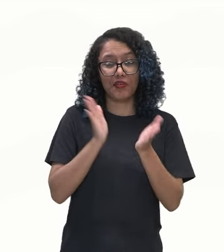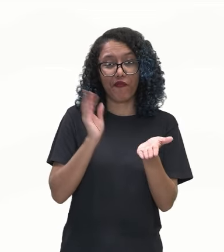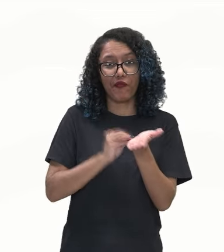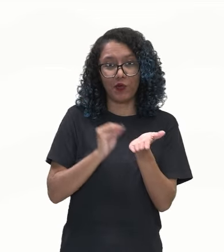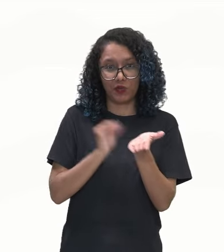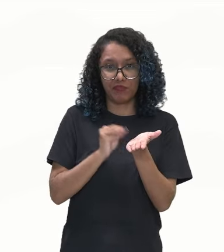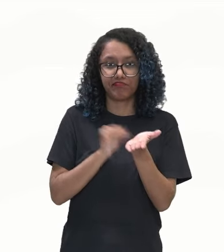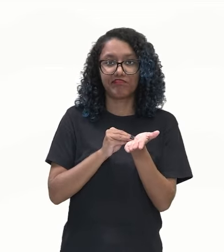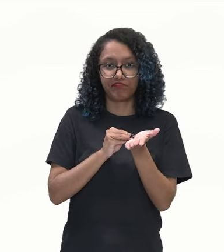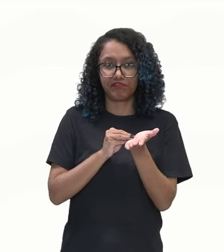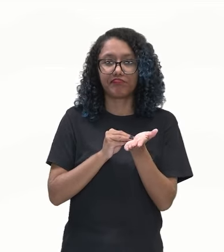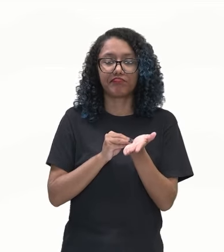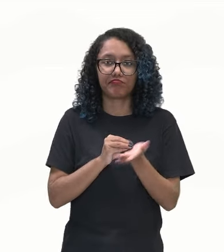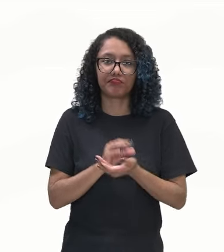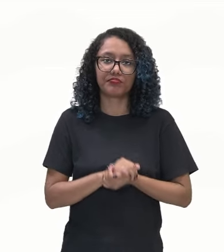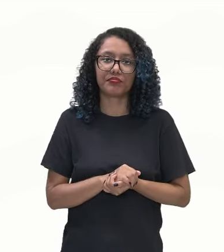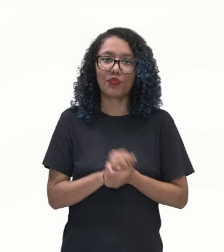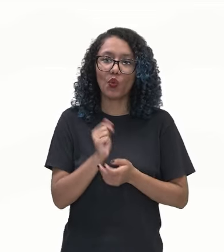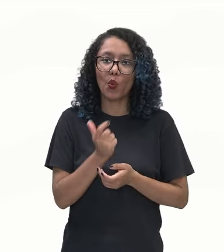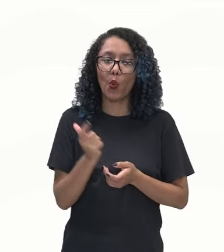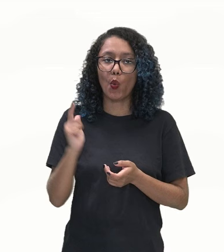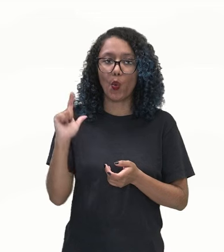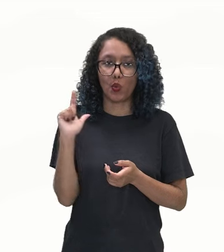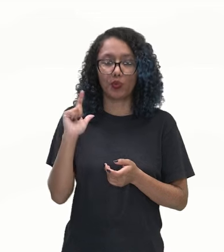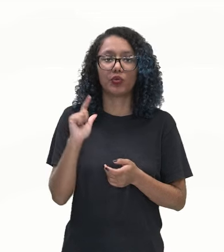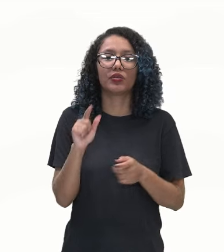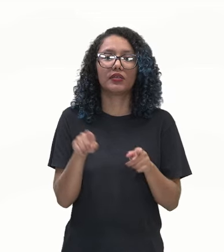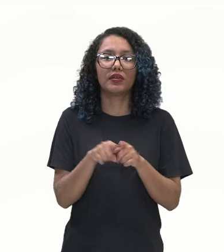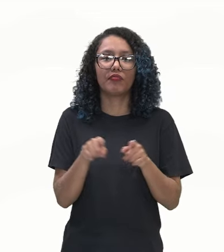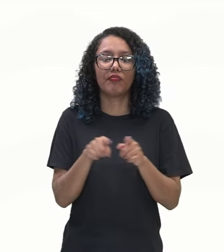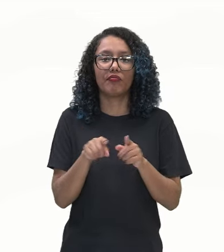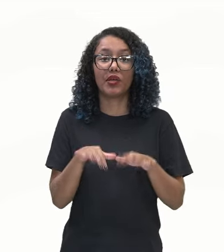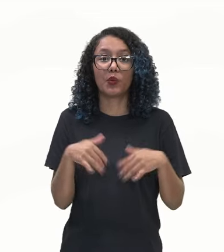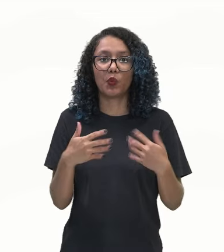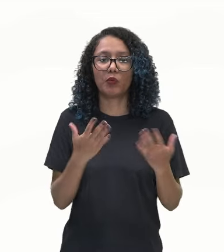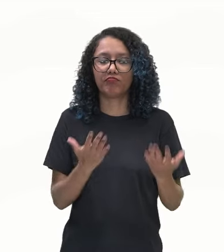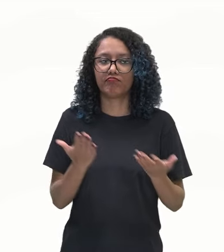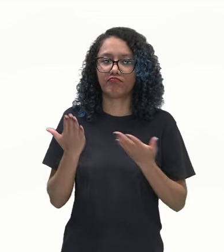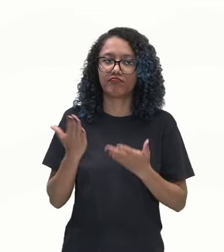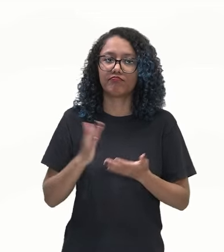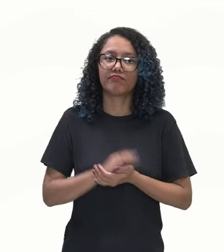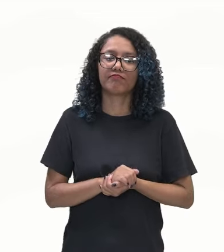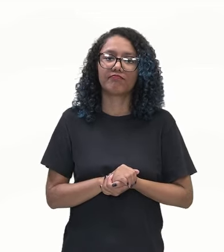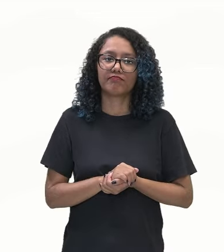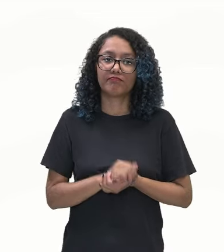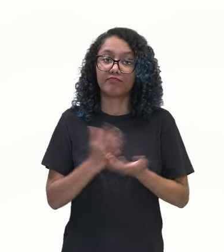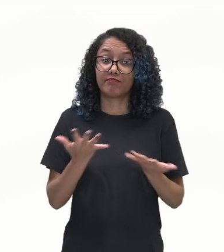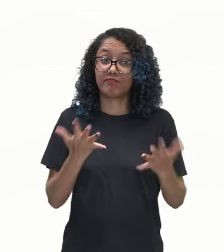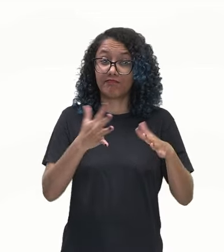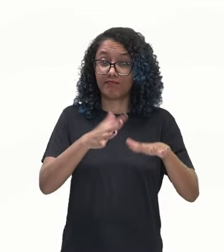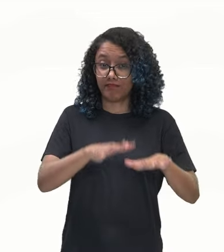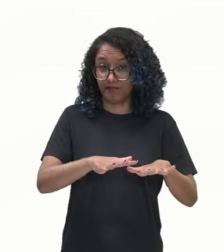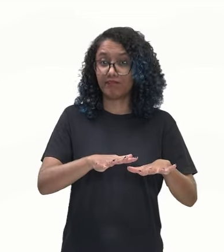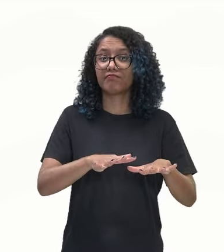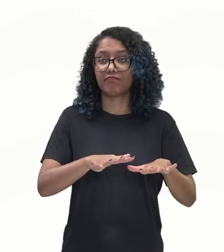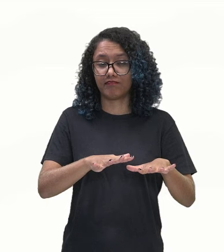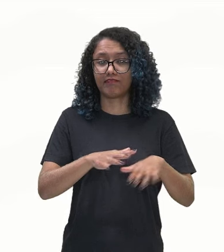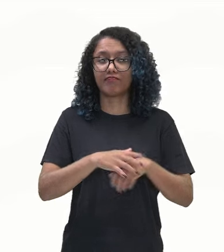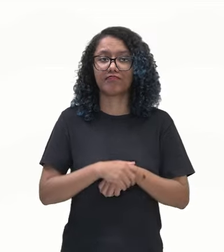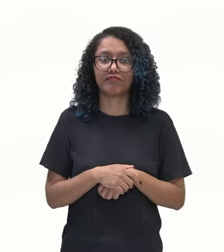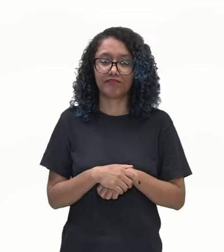certo? Outro aspecto que nós levantamos com relação às práticas corporais foi inclusion. Inclusion é